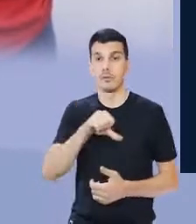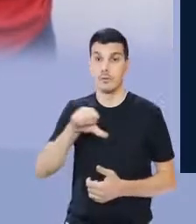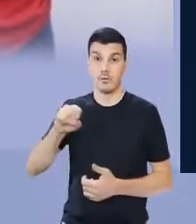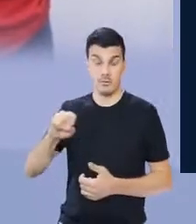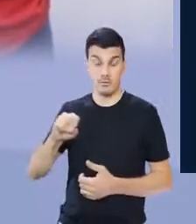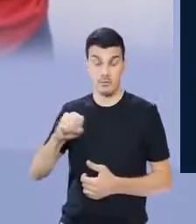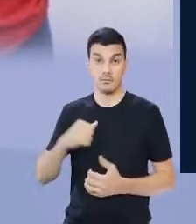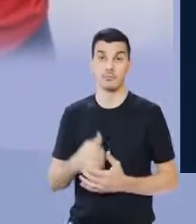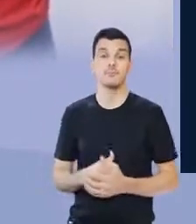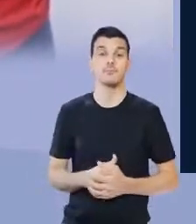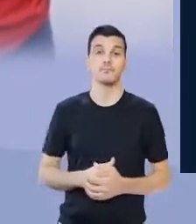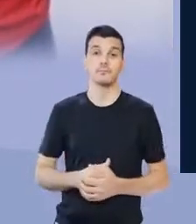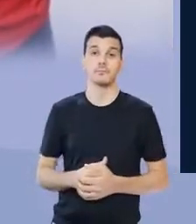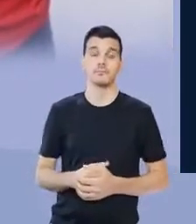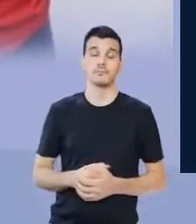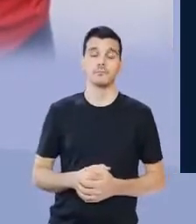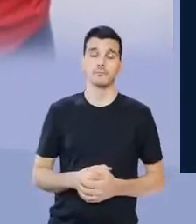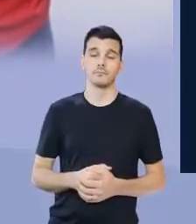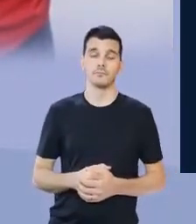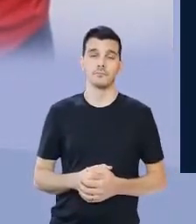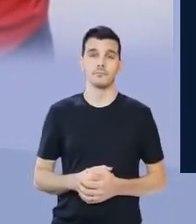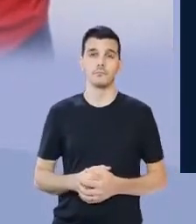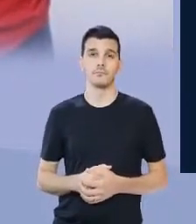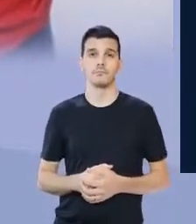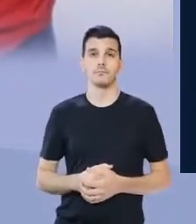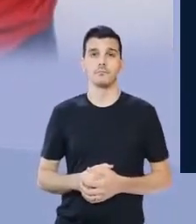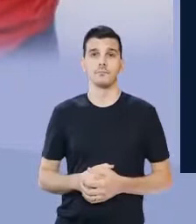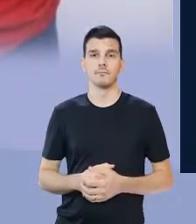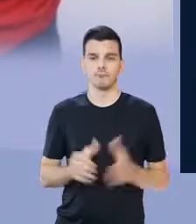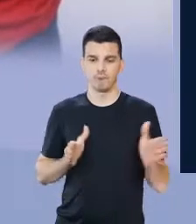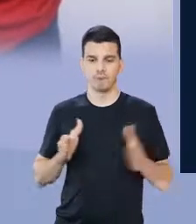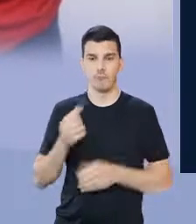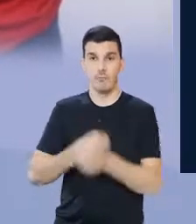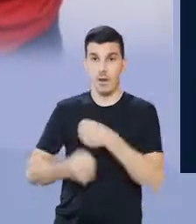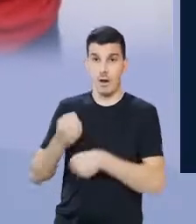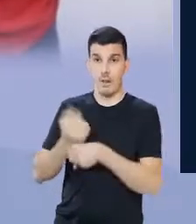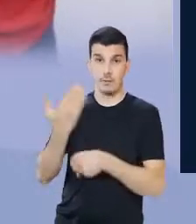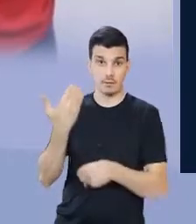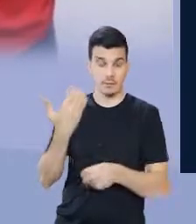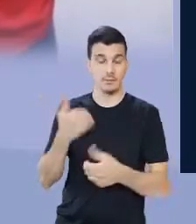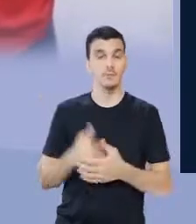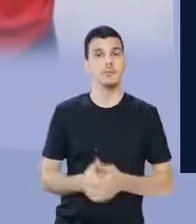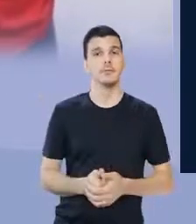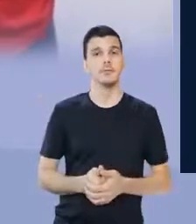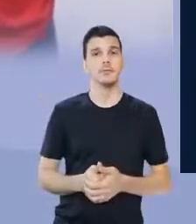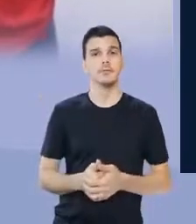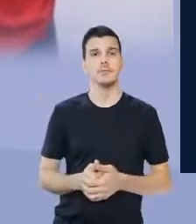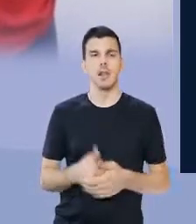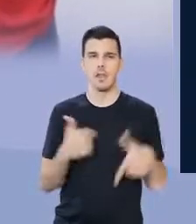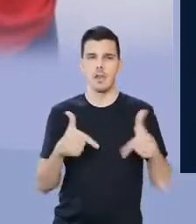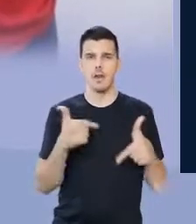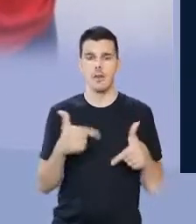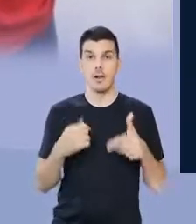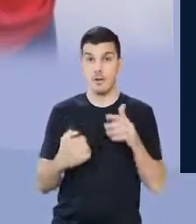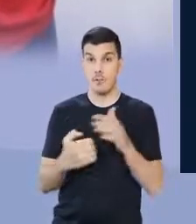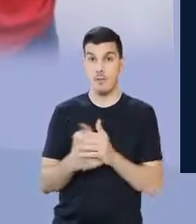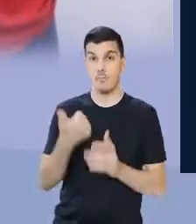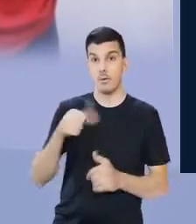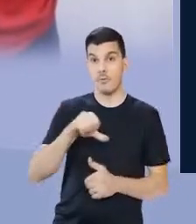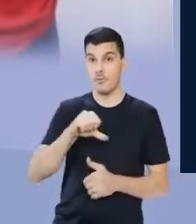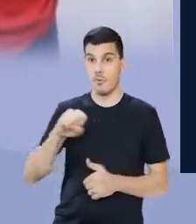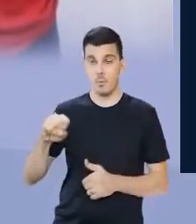eu estudei japonês ano passado. Eu determino, eu falo que foi lá naquele ano. Ela trabalhou para a empresa